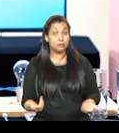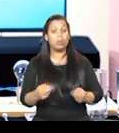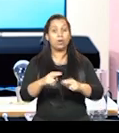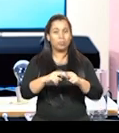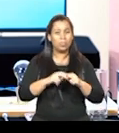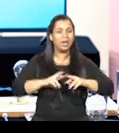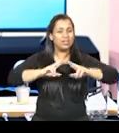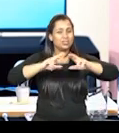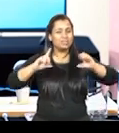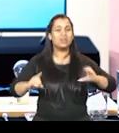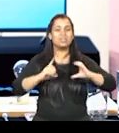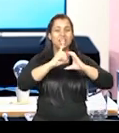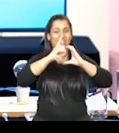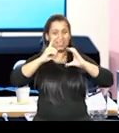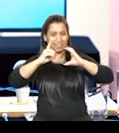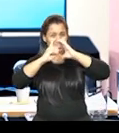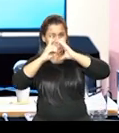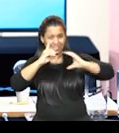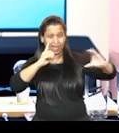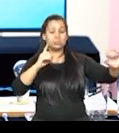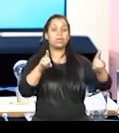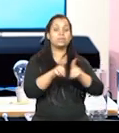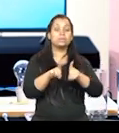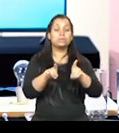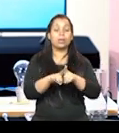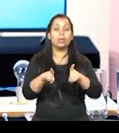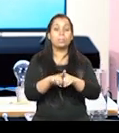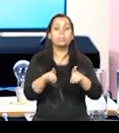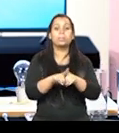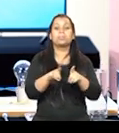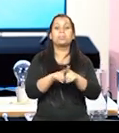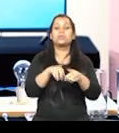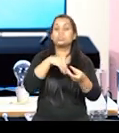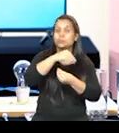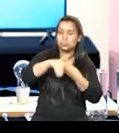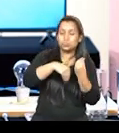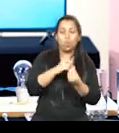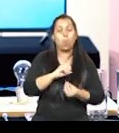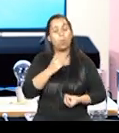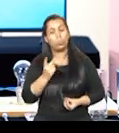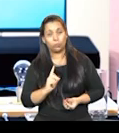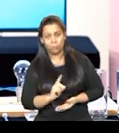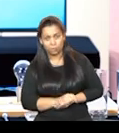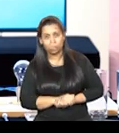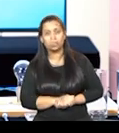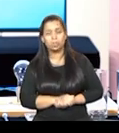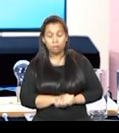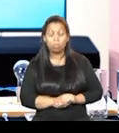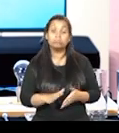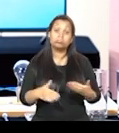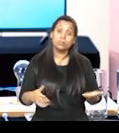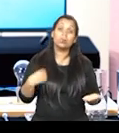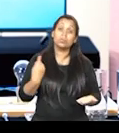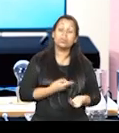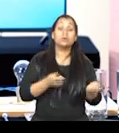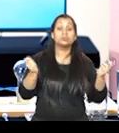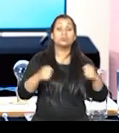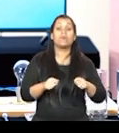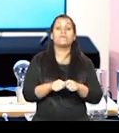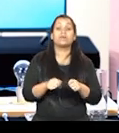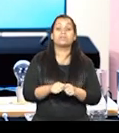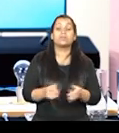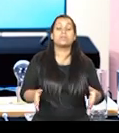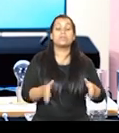das diferentes densidades e dos materiais serem solúveis ou não entre si, é que conseguimos formar essa